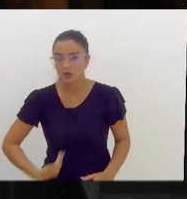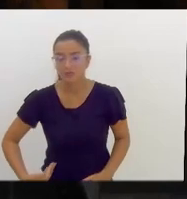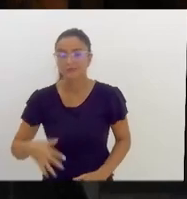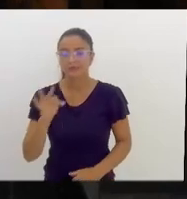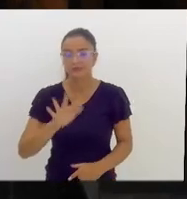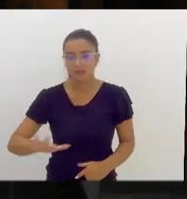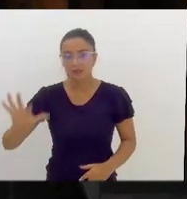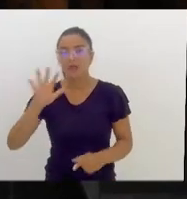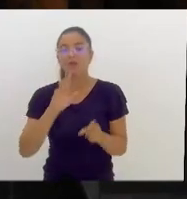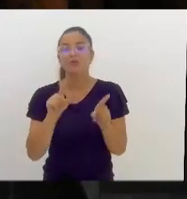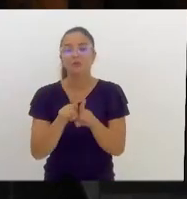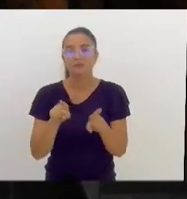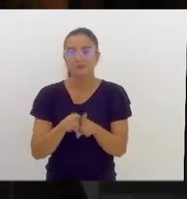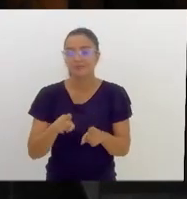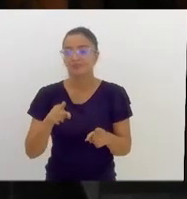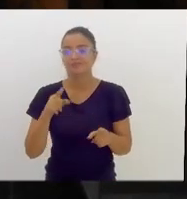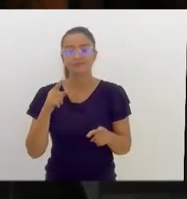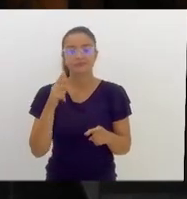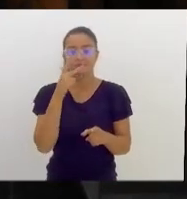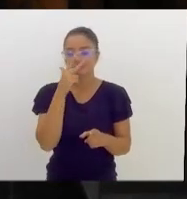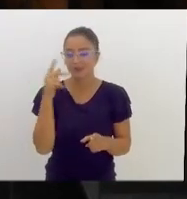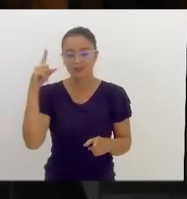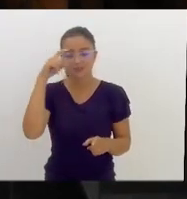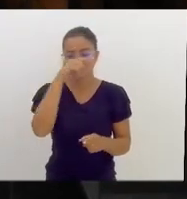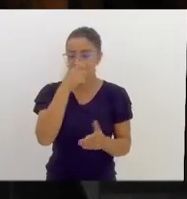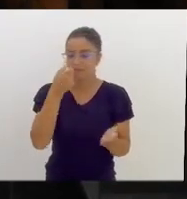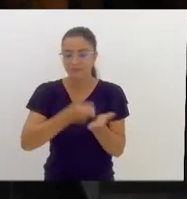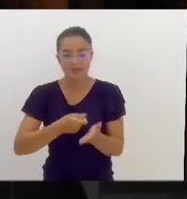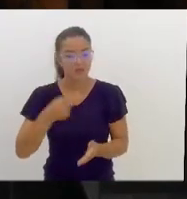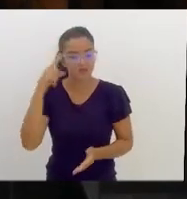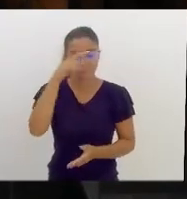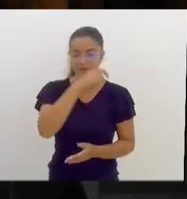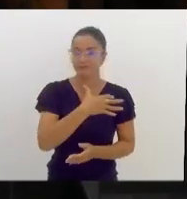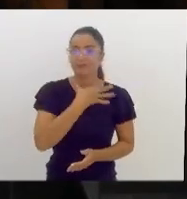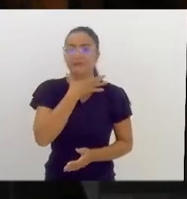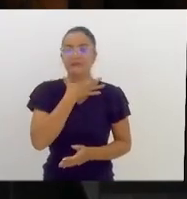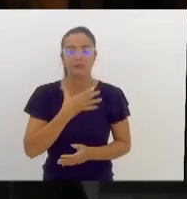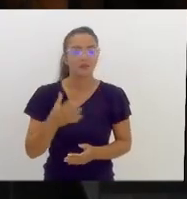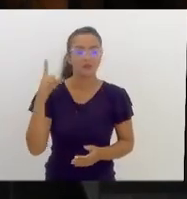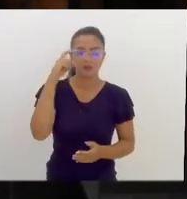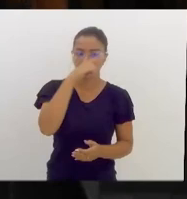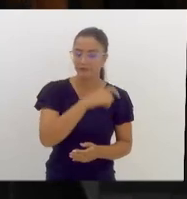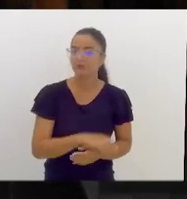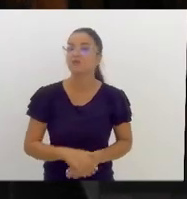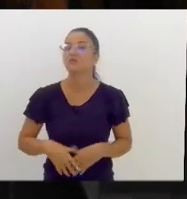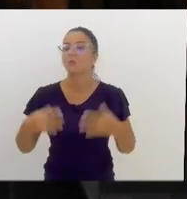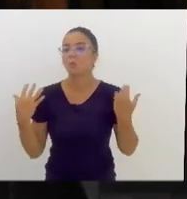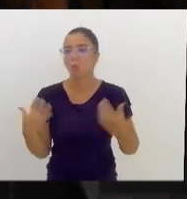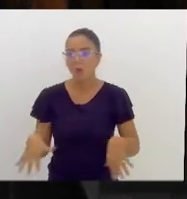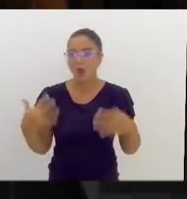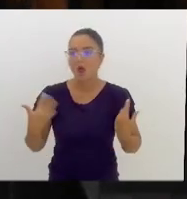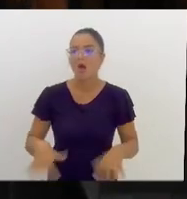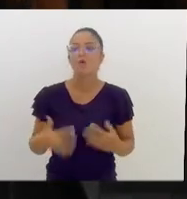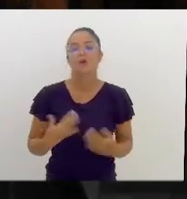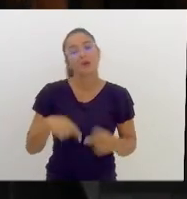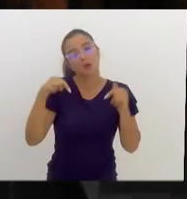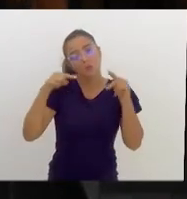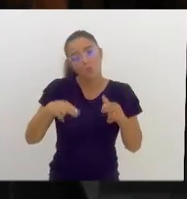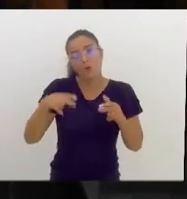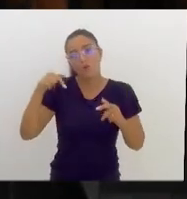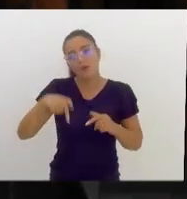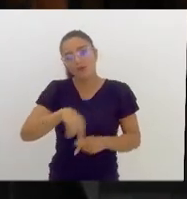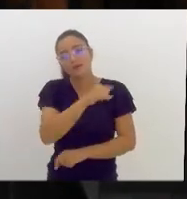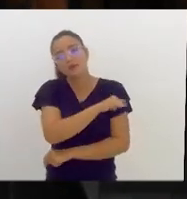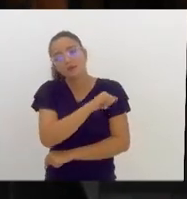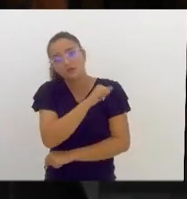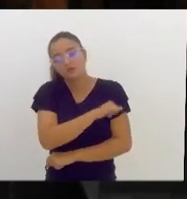impagáveis, no mínimo comprometem estruturalmente as finanças desse estado. É o caso do Rio de Janeiro. O Rio de